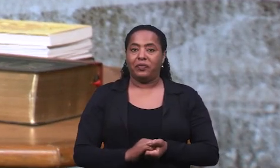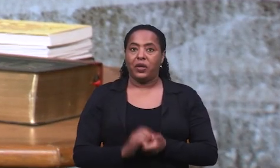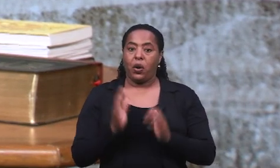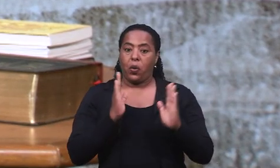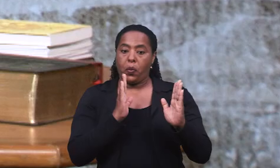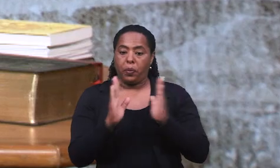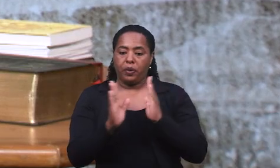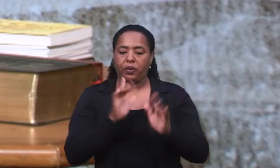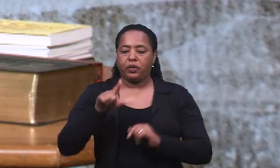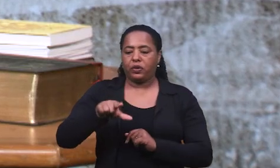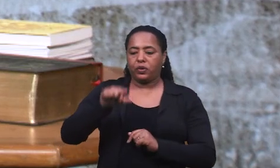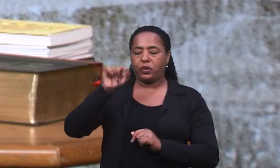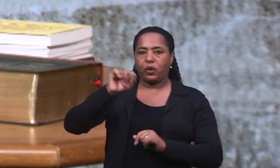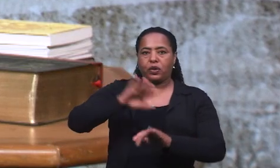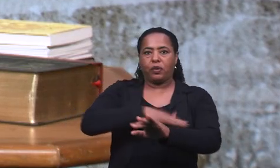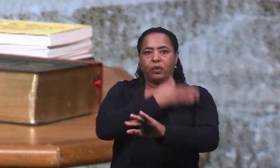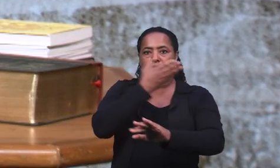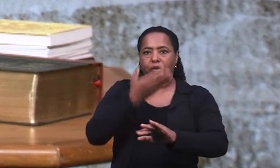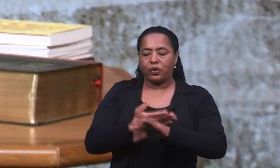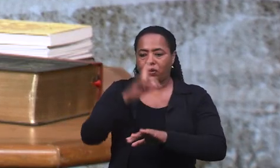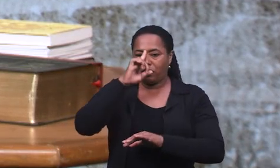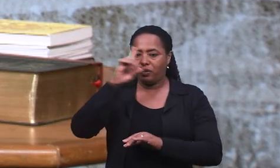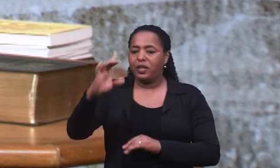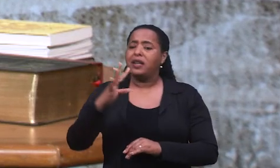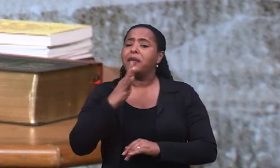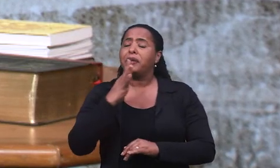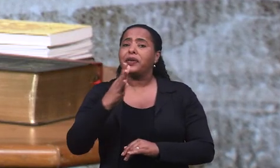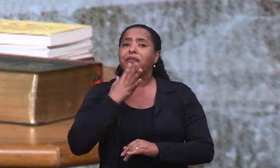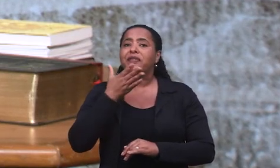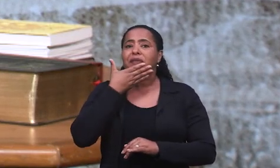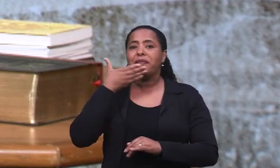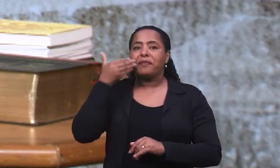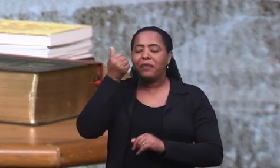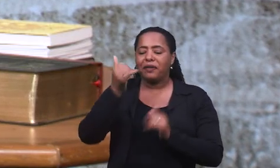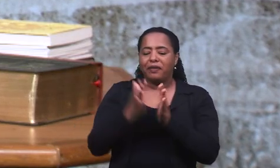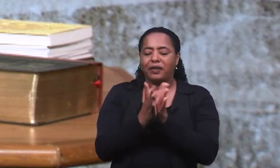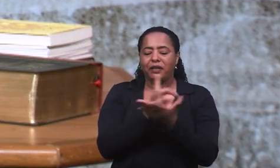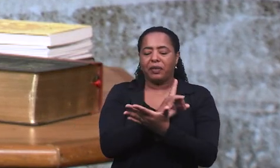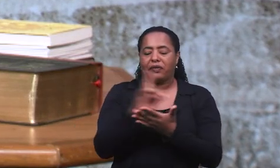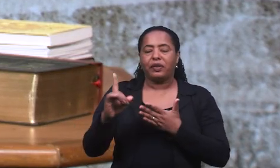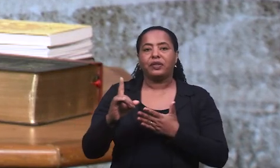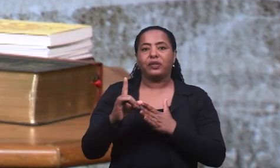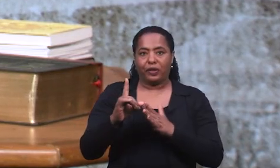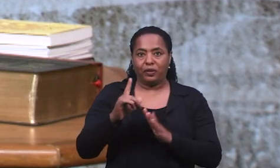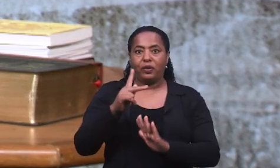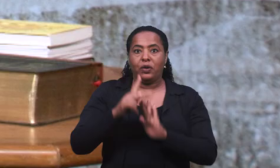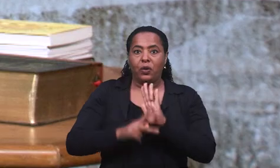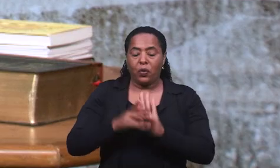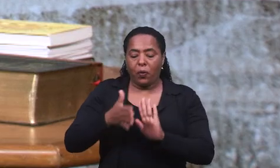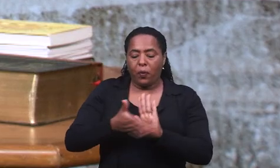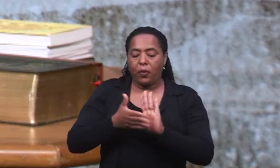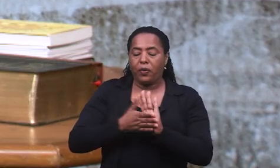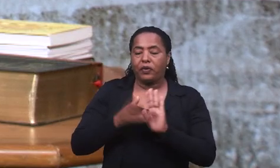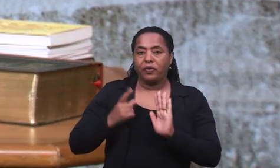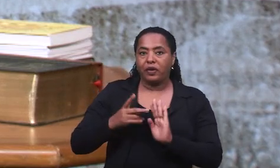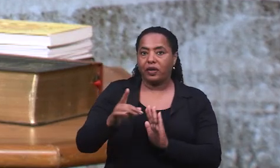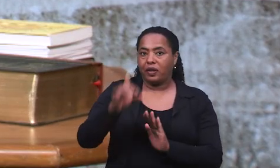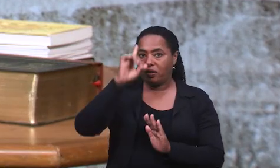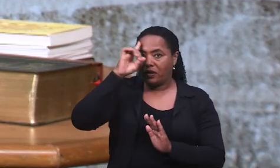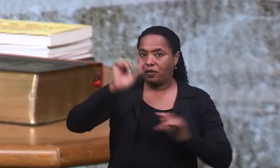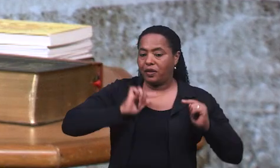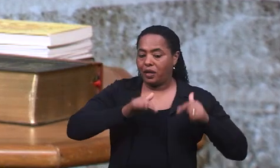nós tiramos no nosso dia para conhecermos mais a palavra do Senhor, o projeto eterno de Deus para a nossa vida, que